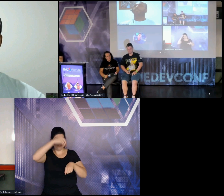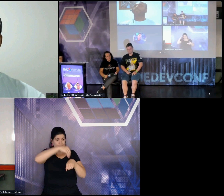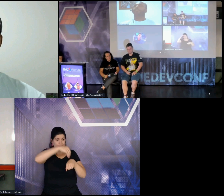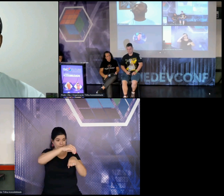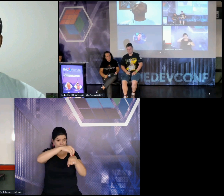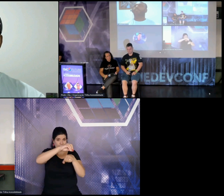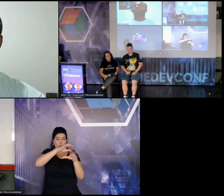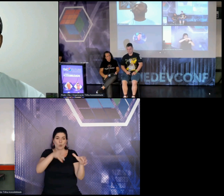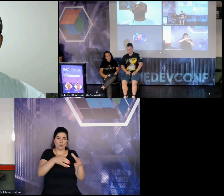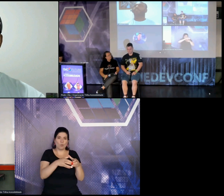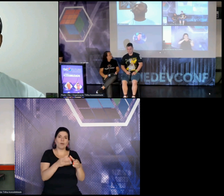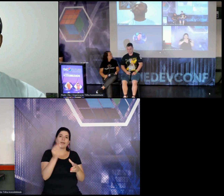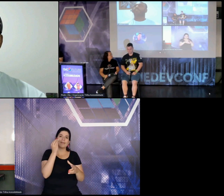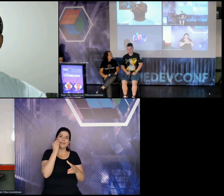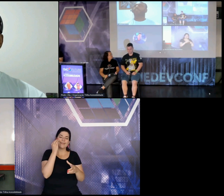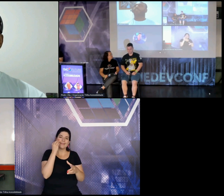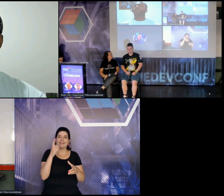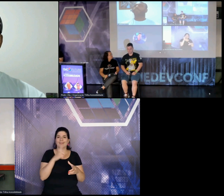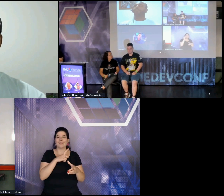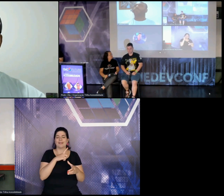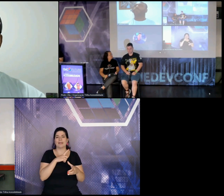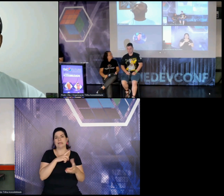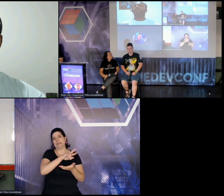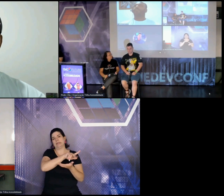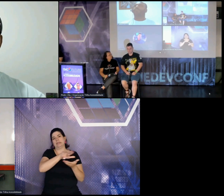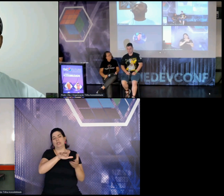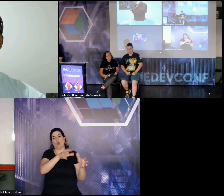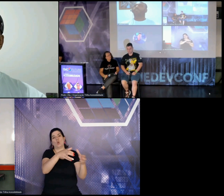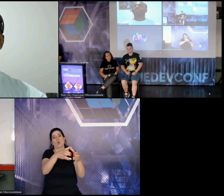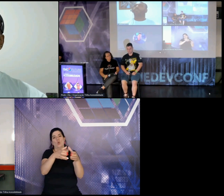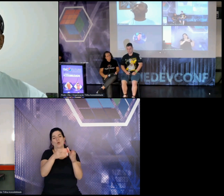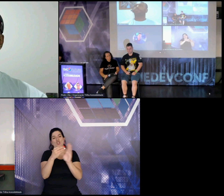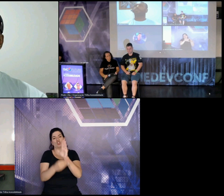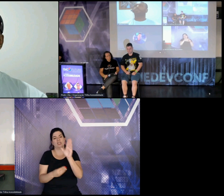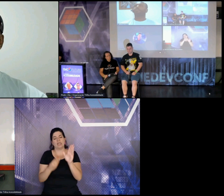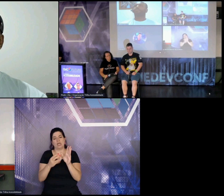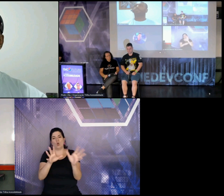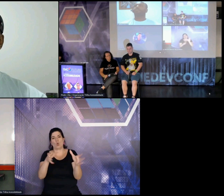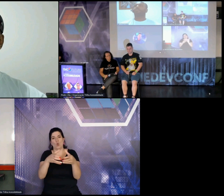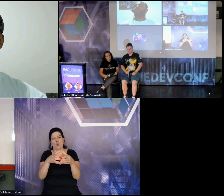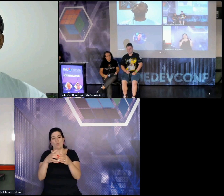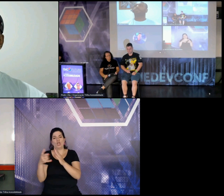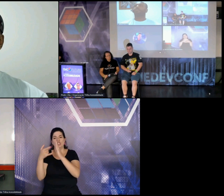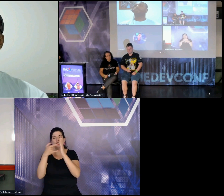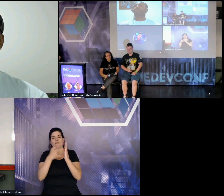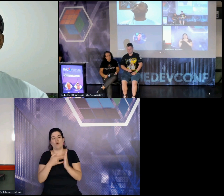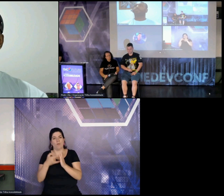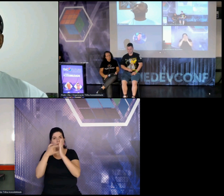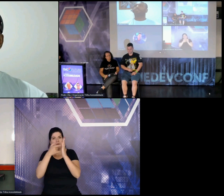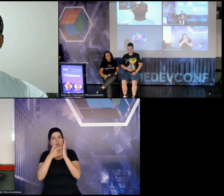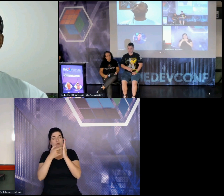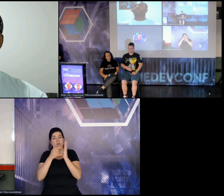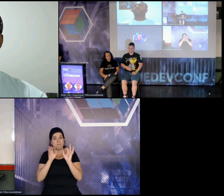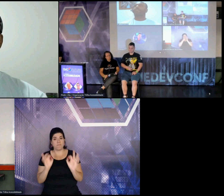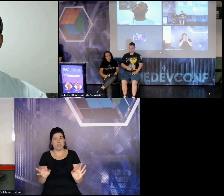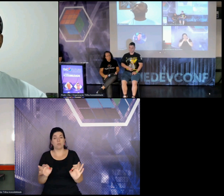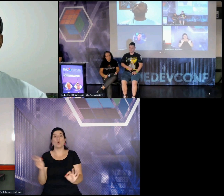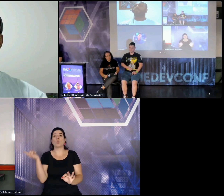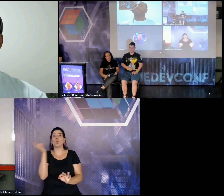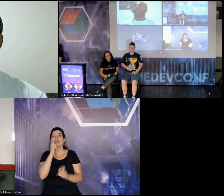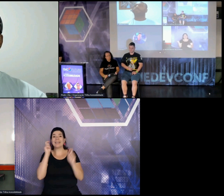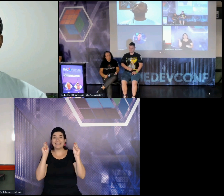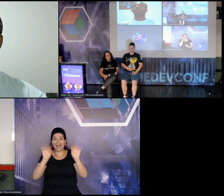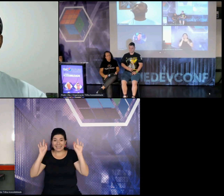de teste aqui que a gente faz para os times de design, para o time de desenvolvimento mesmo, para que chegue mais redondo